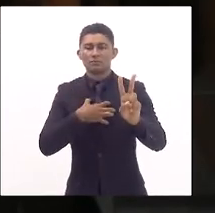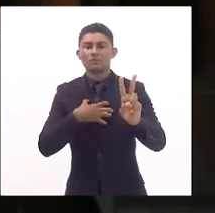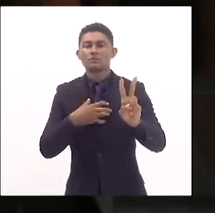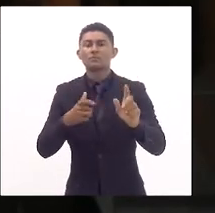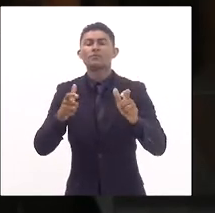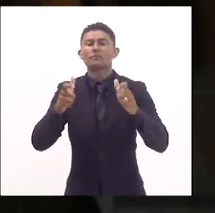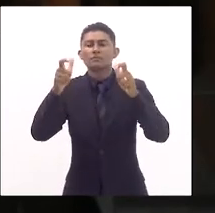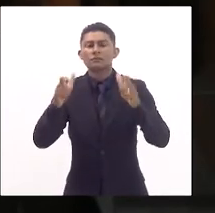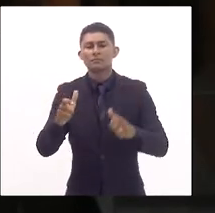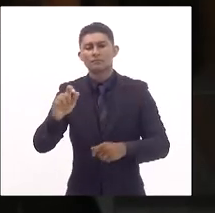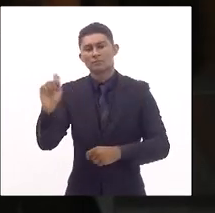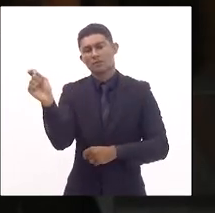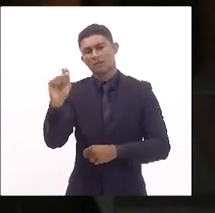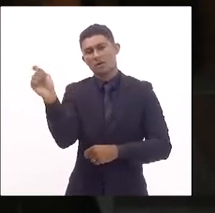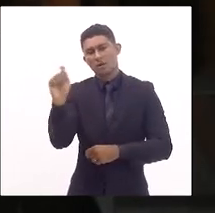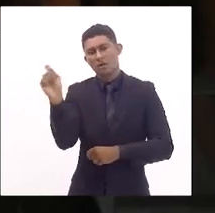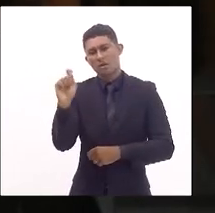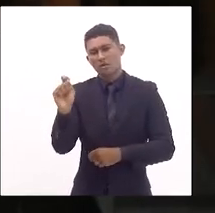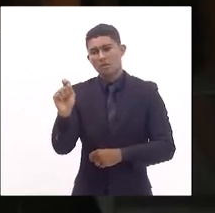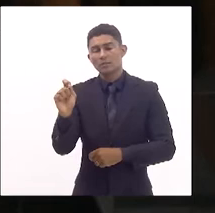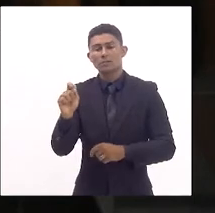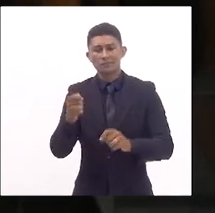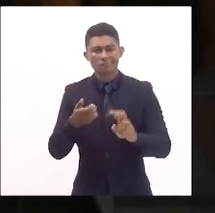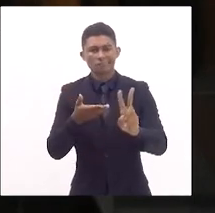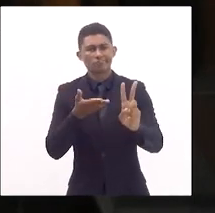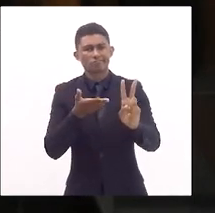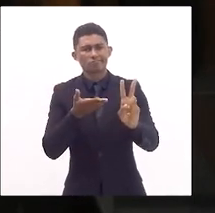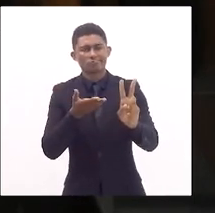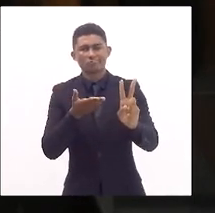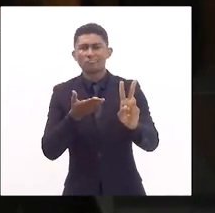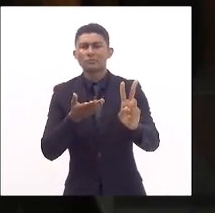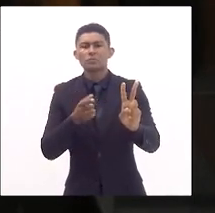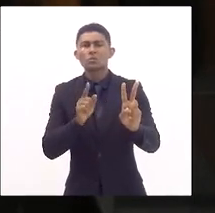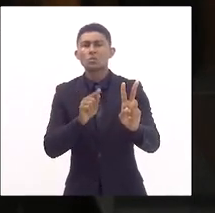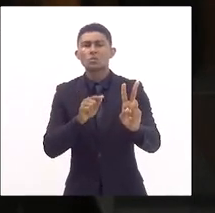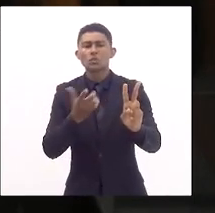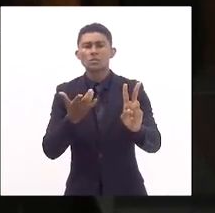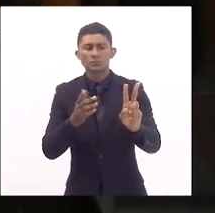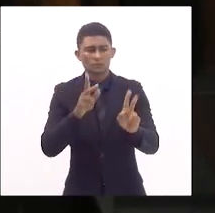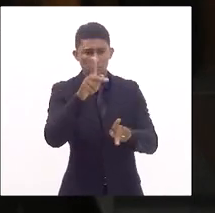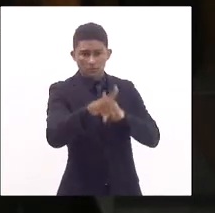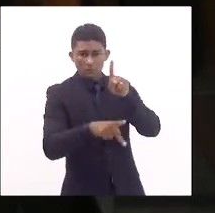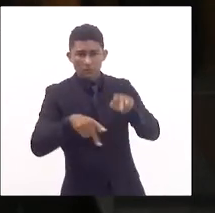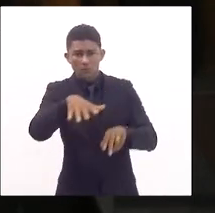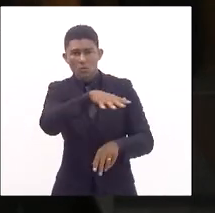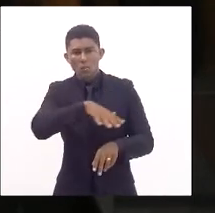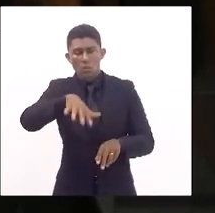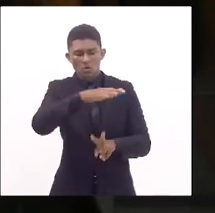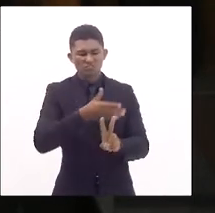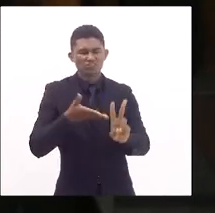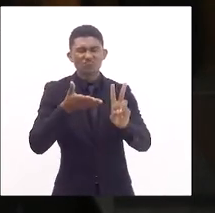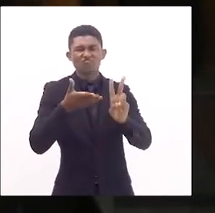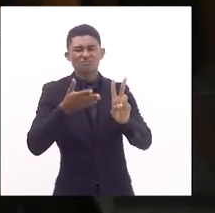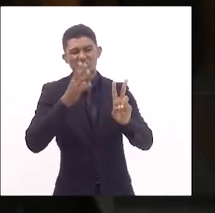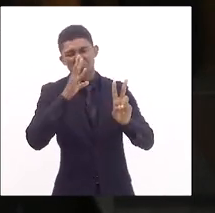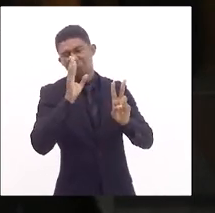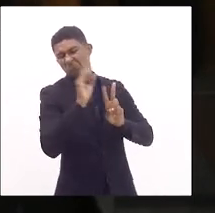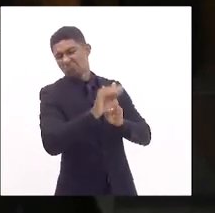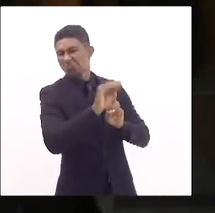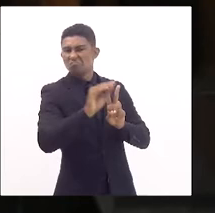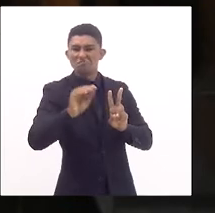Araruama o que tratam e a população com muito descaso